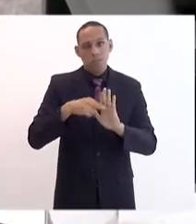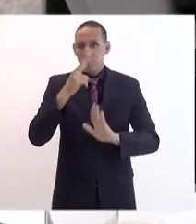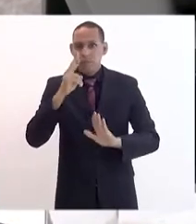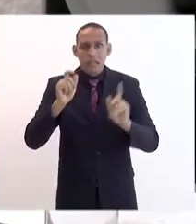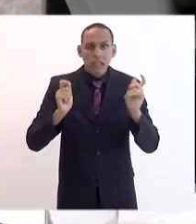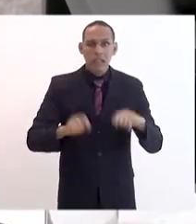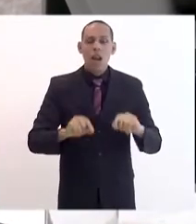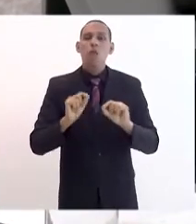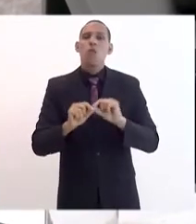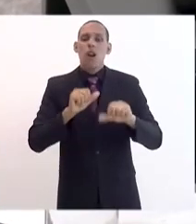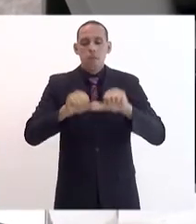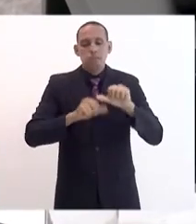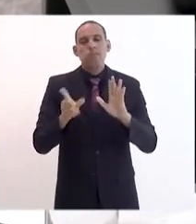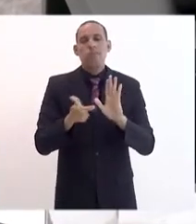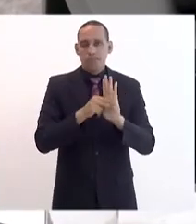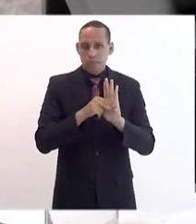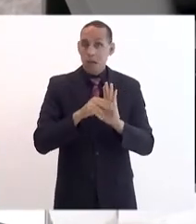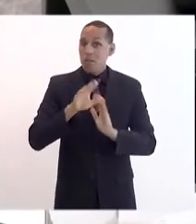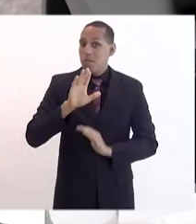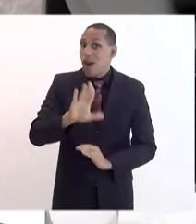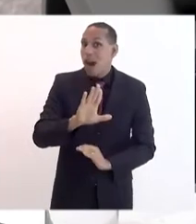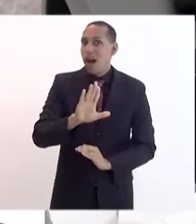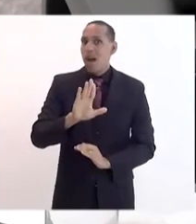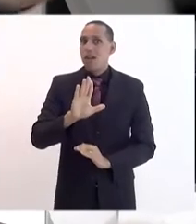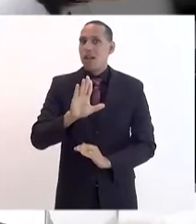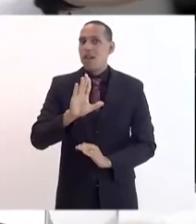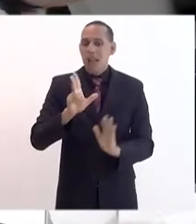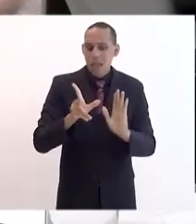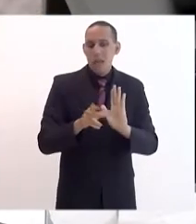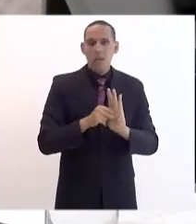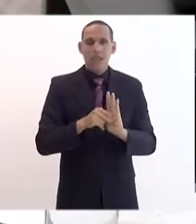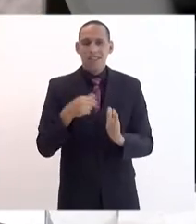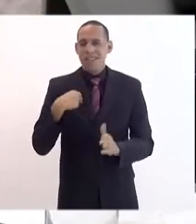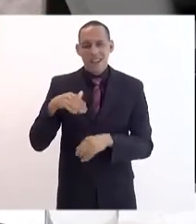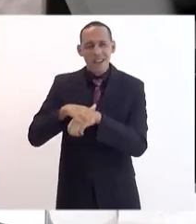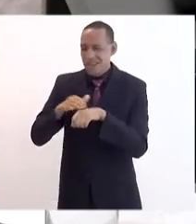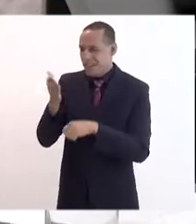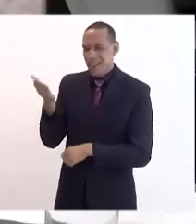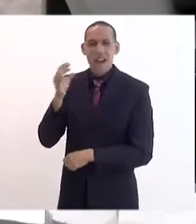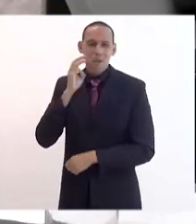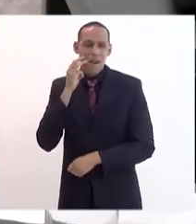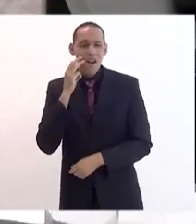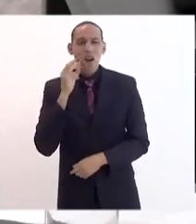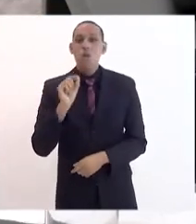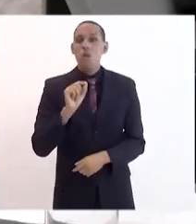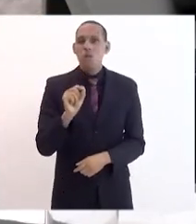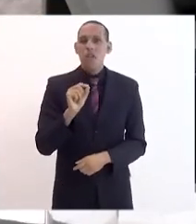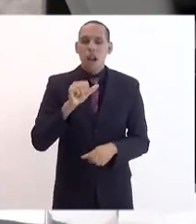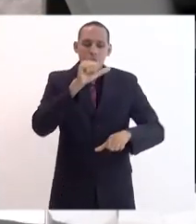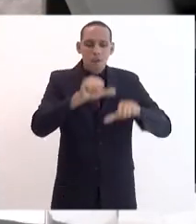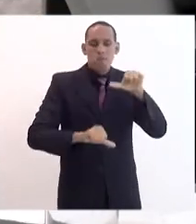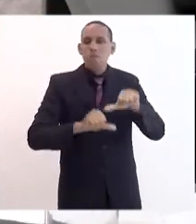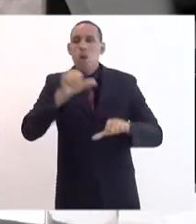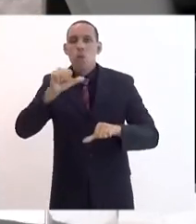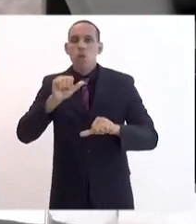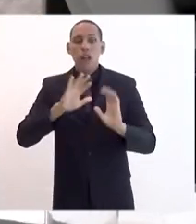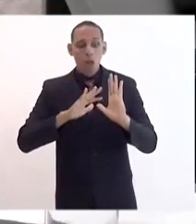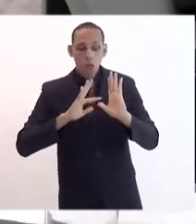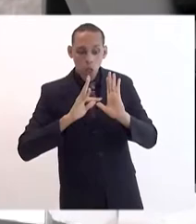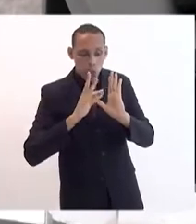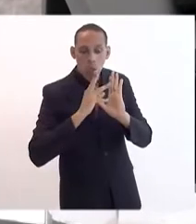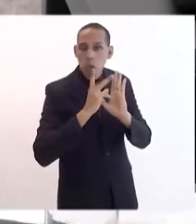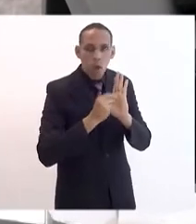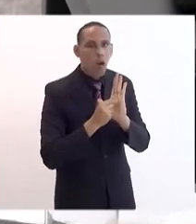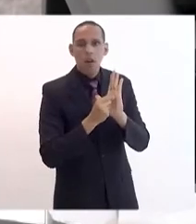de sofrer emendas. Agora, não pode sofrer uma emenda, aquilo que eu conversava com o deputado Valdec agora, que mude integralmente